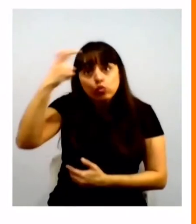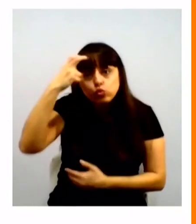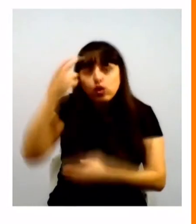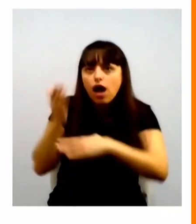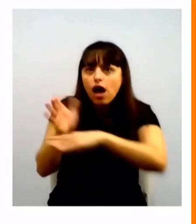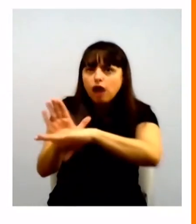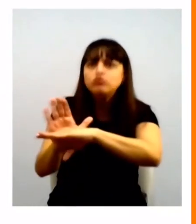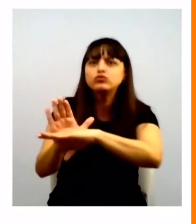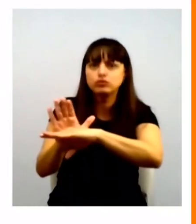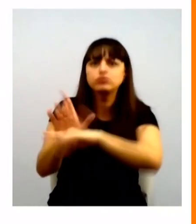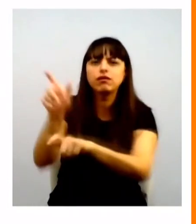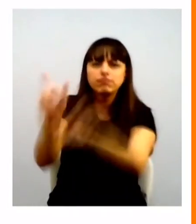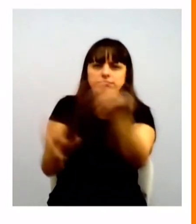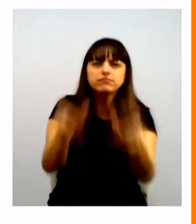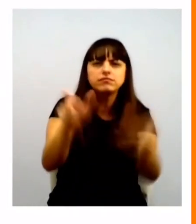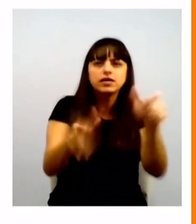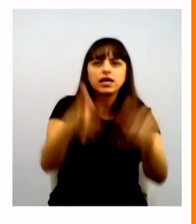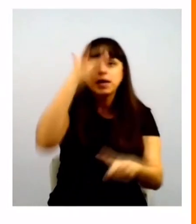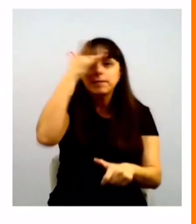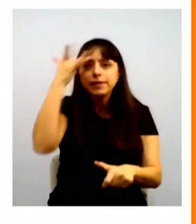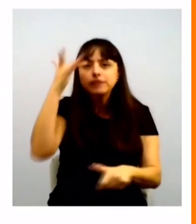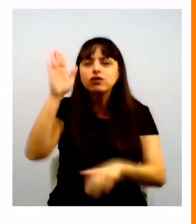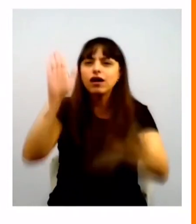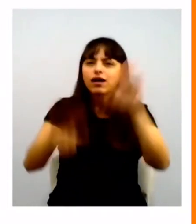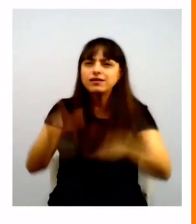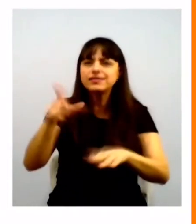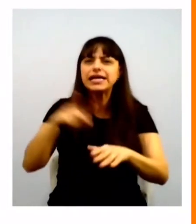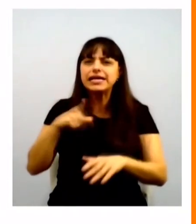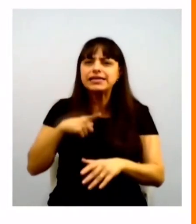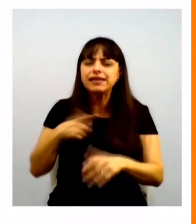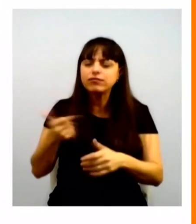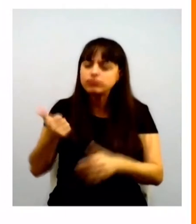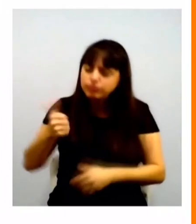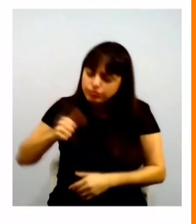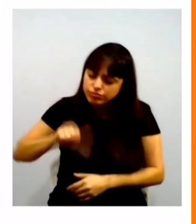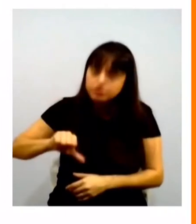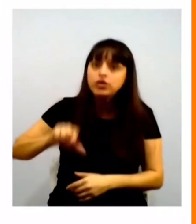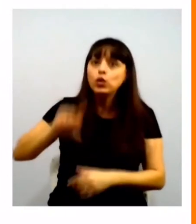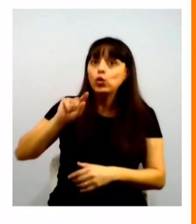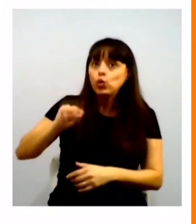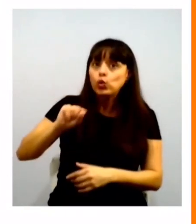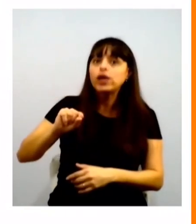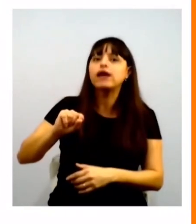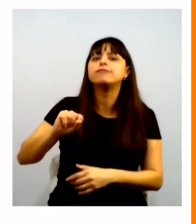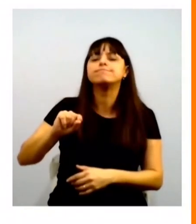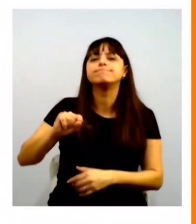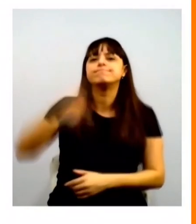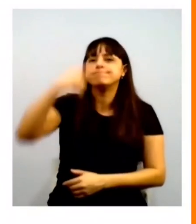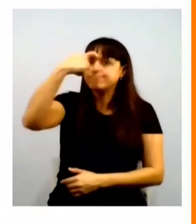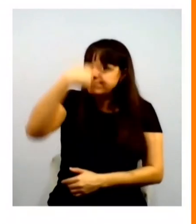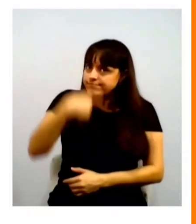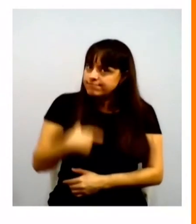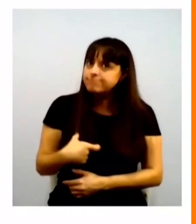que estão empobrecidas a manter uma dignidade, a manter uma autoestima